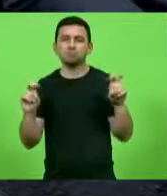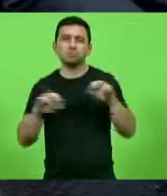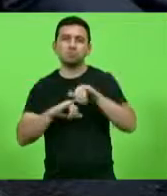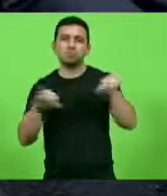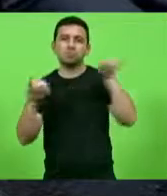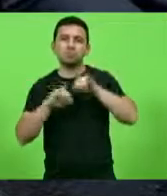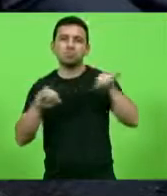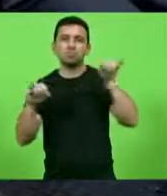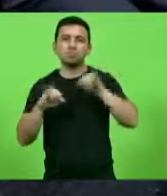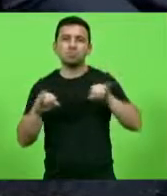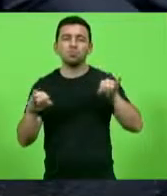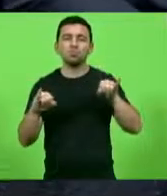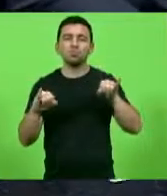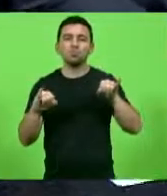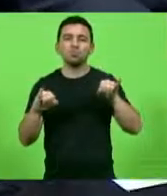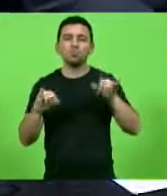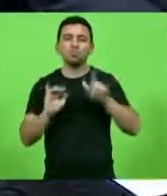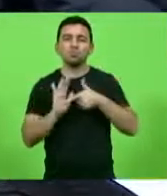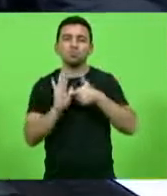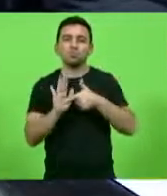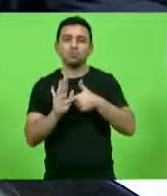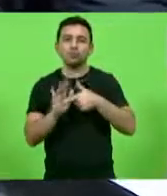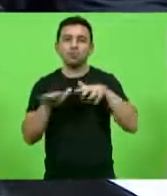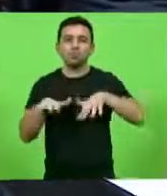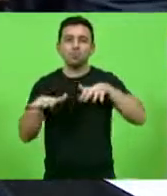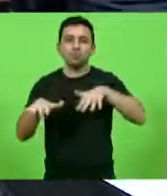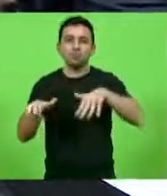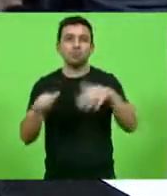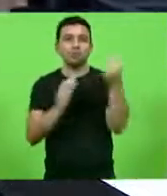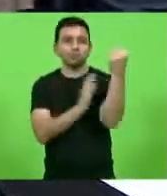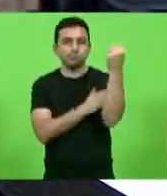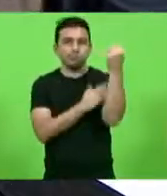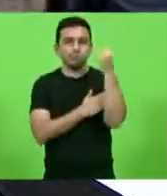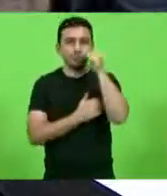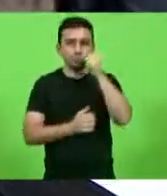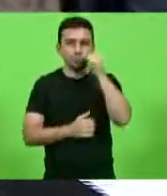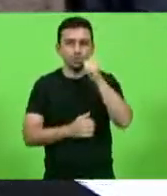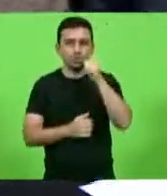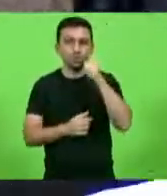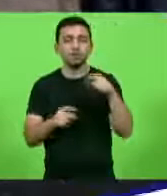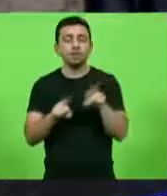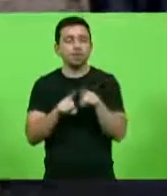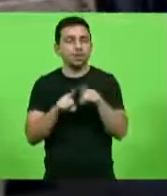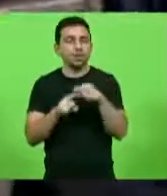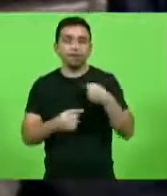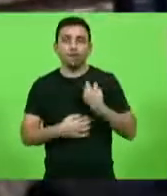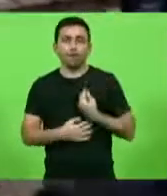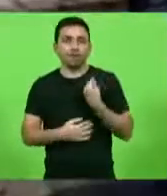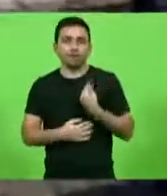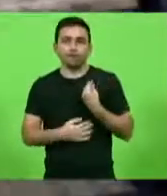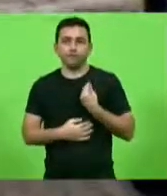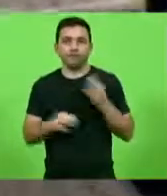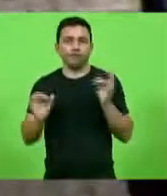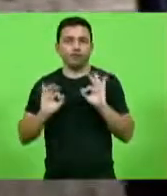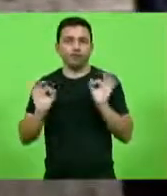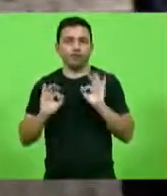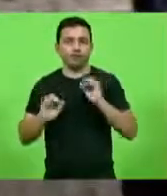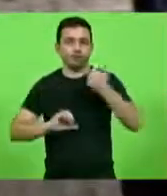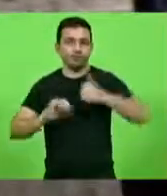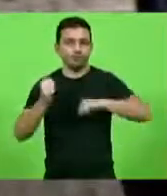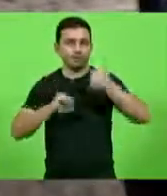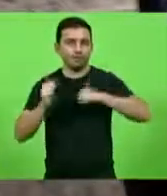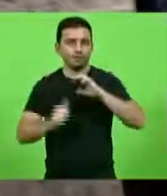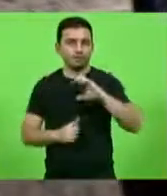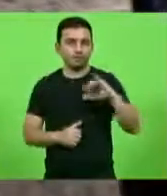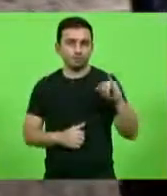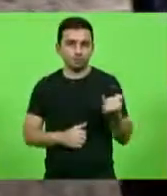bastante hegemônica a atuação do movimento feminista, nós apresentamos essa emenda. Também não estava presente no momento em que foi avaliado na CCJ,